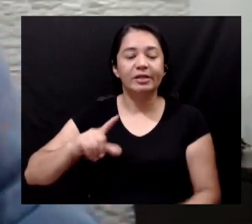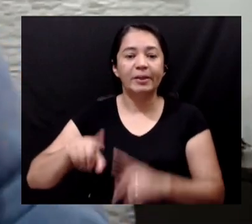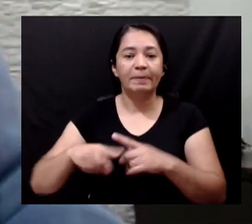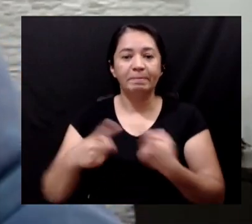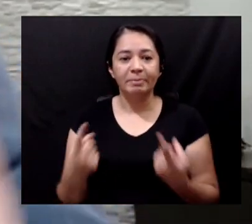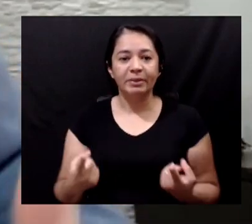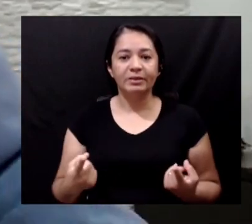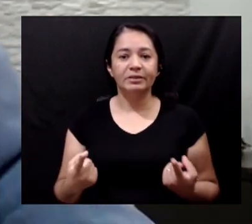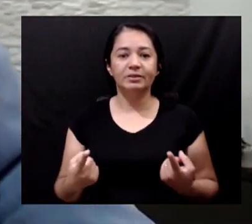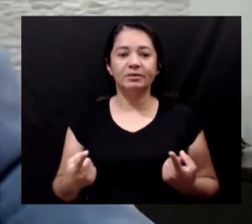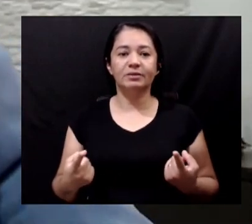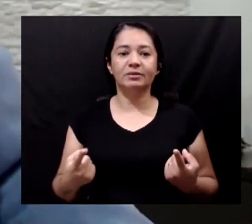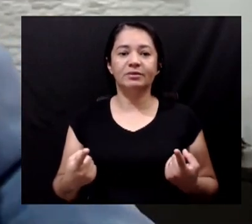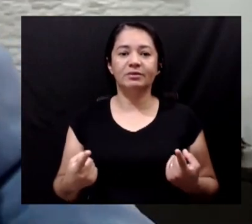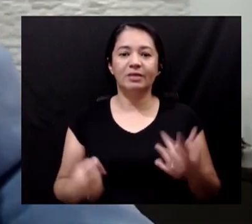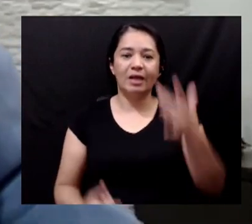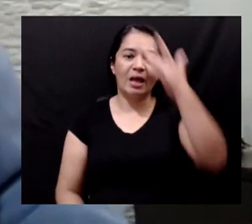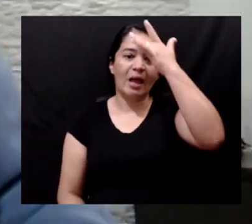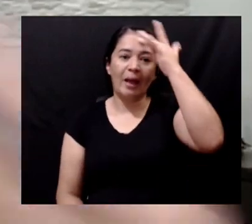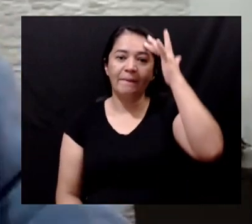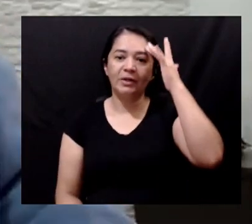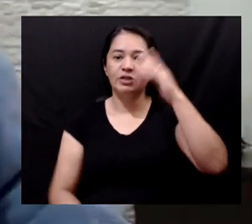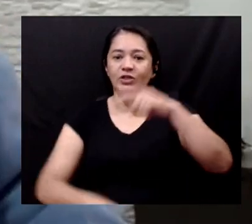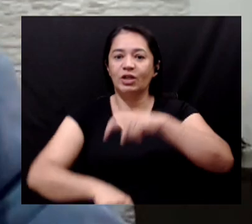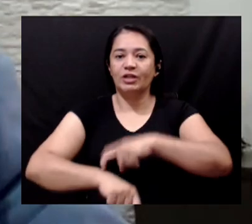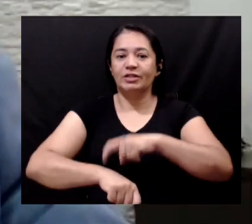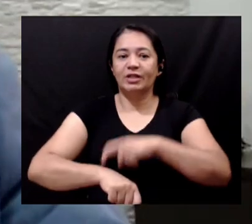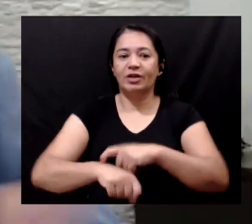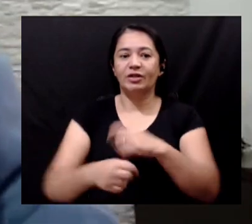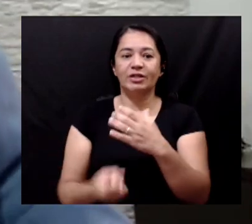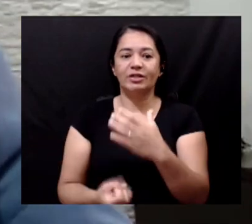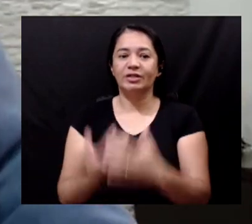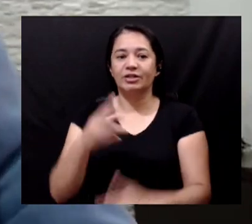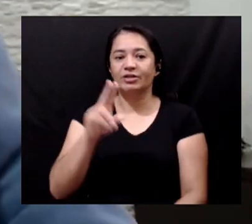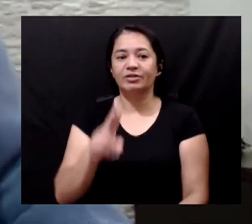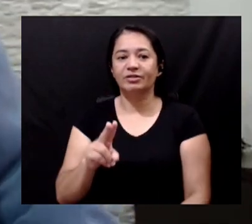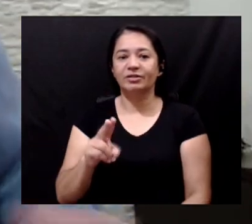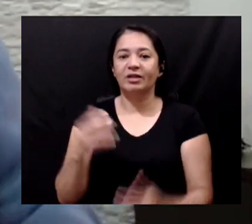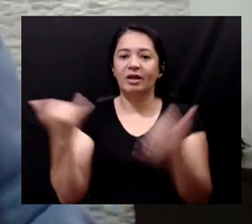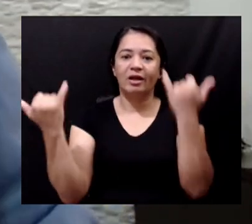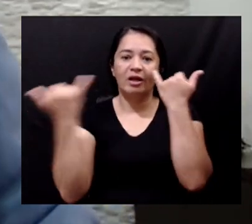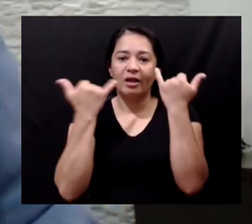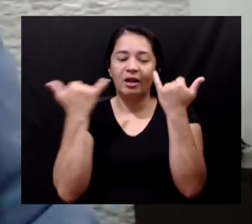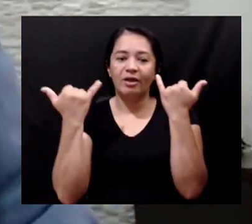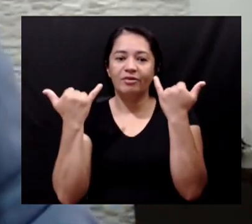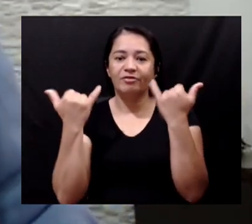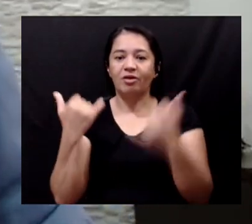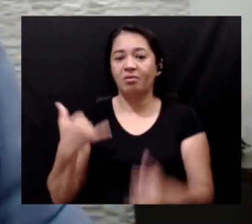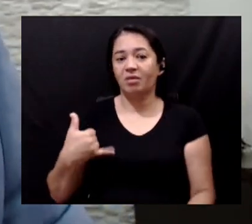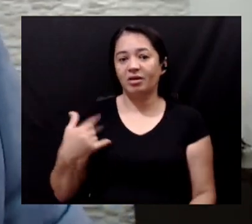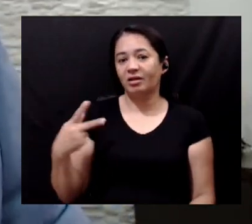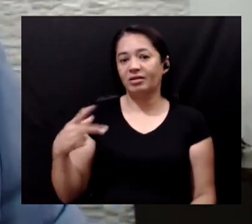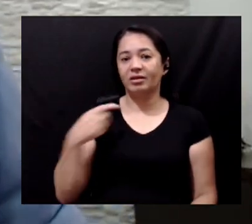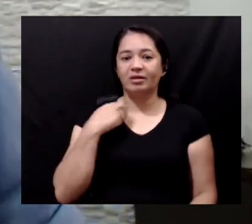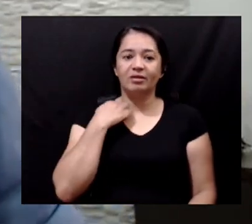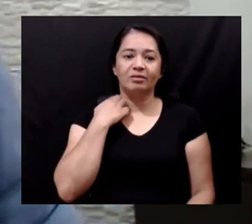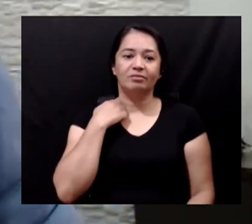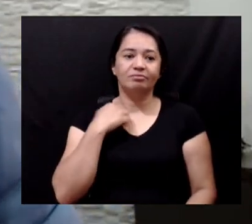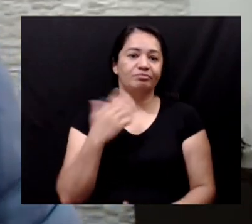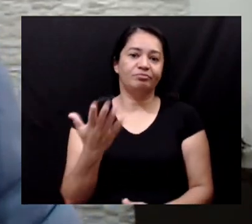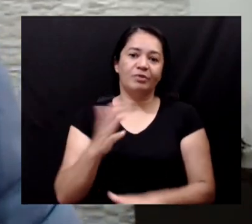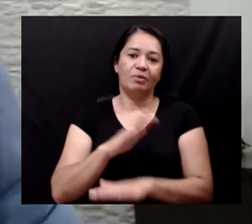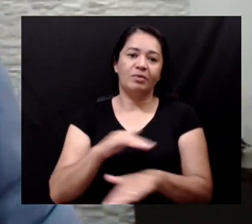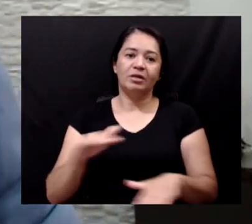própria pessoa, na hora que vai criar um usuário numa rede social, que informa, né, a idade dela. Então, no caso, uma criança, ela, para criar